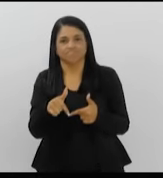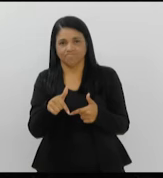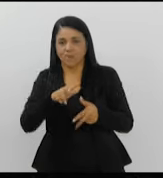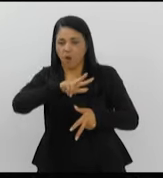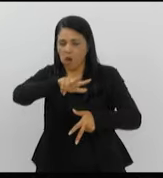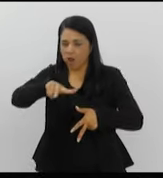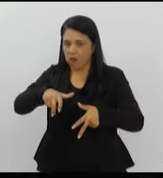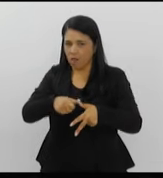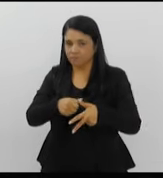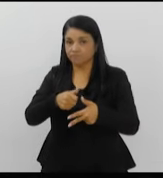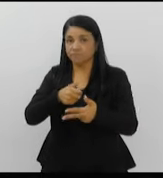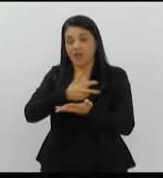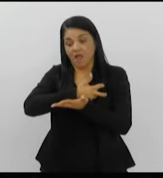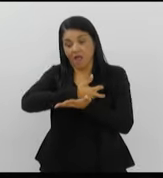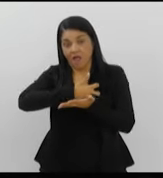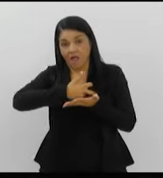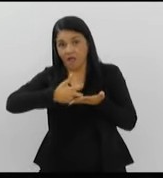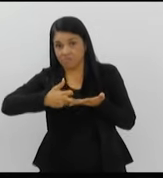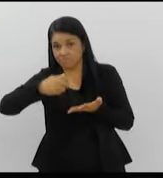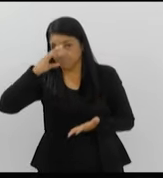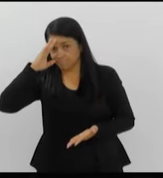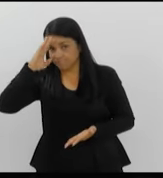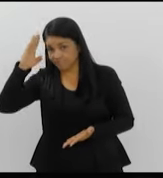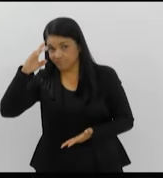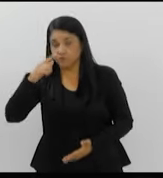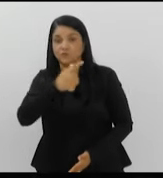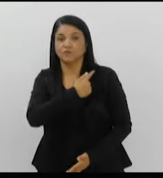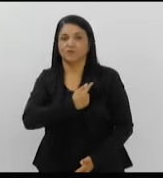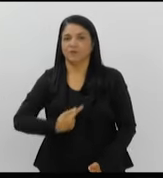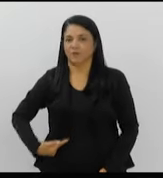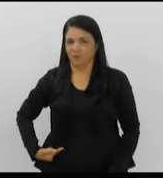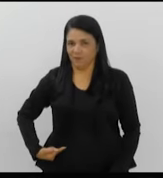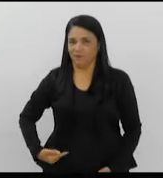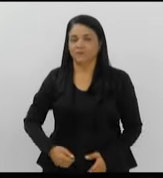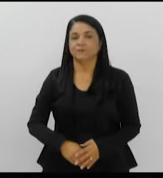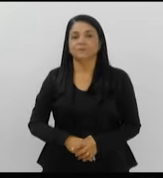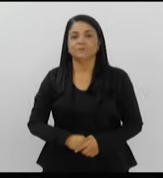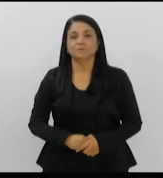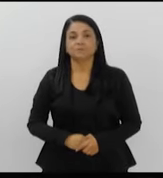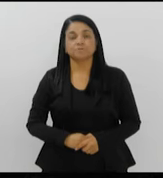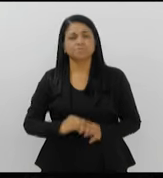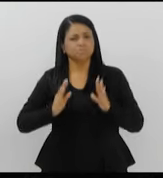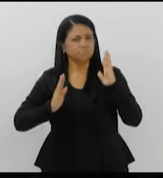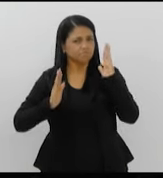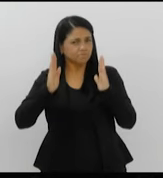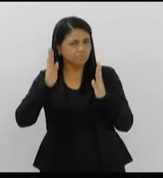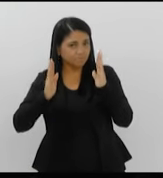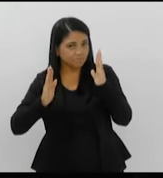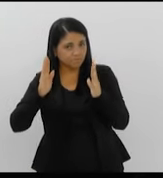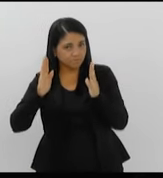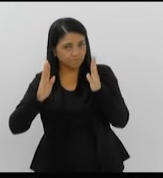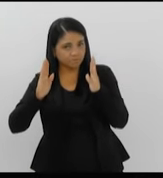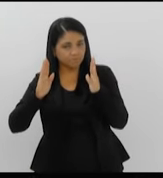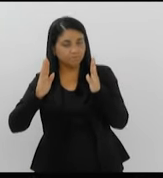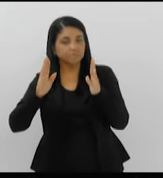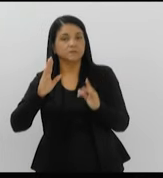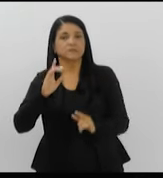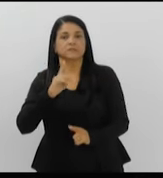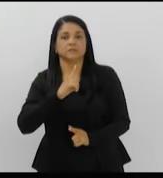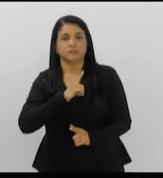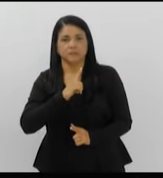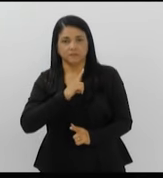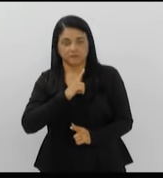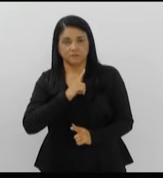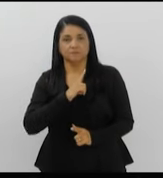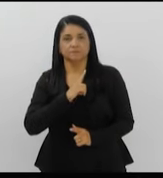à cassação, inclusive, do governador. Aquela época, teve